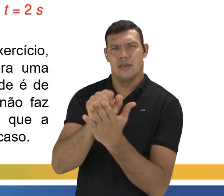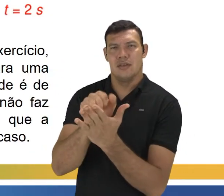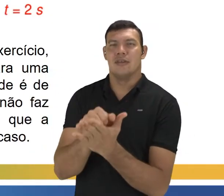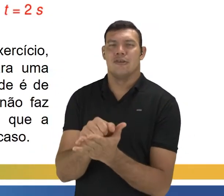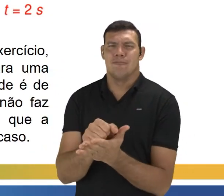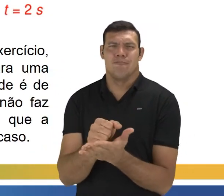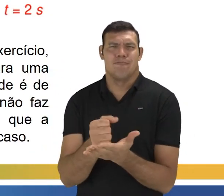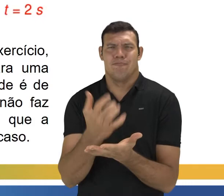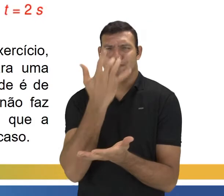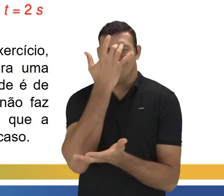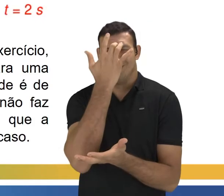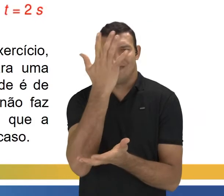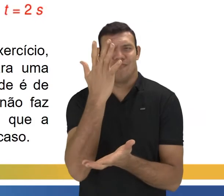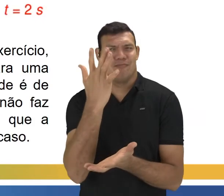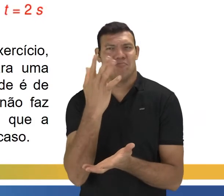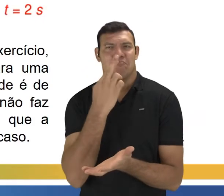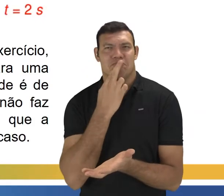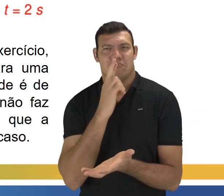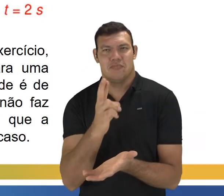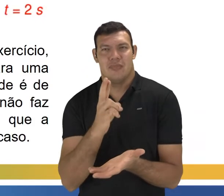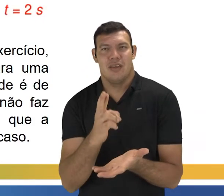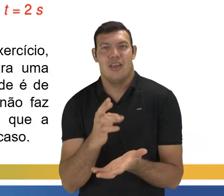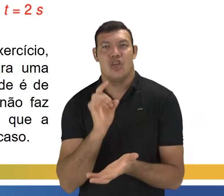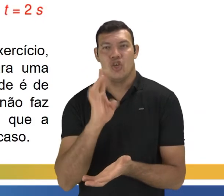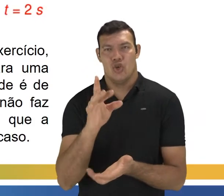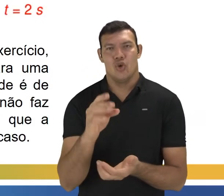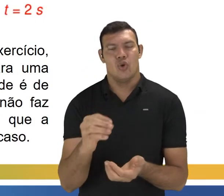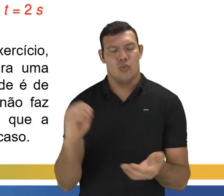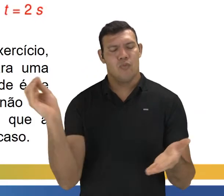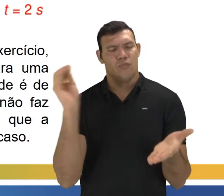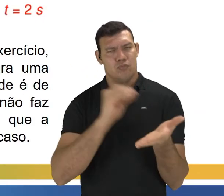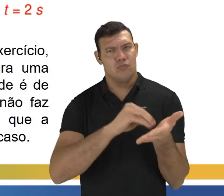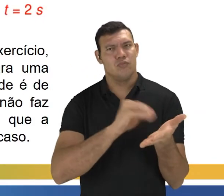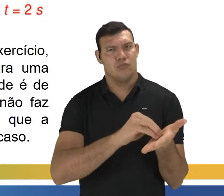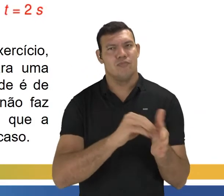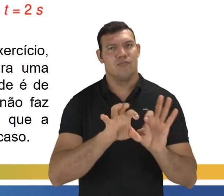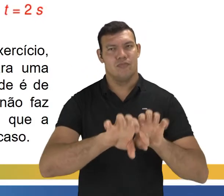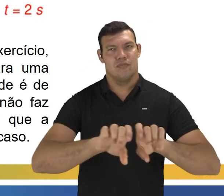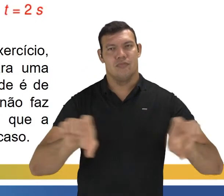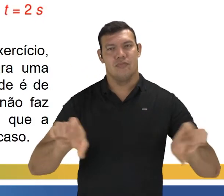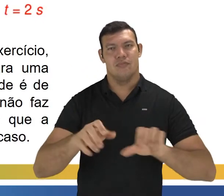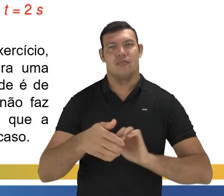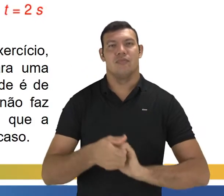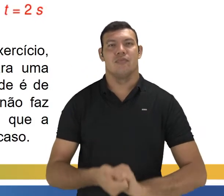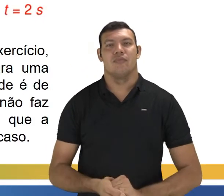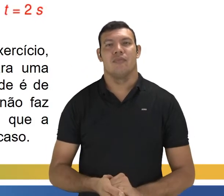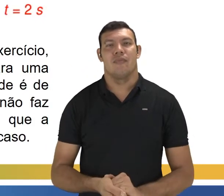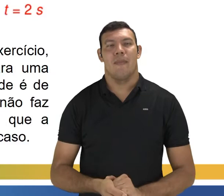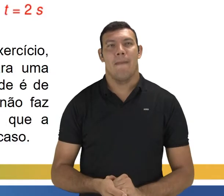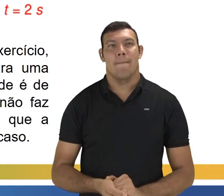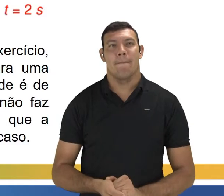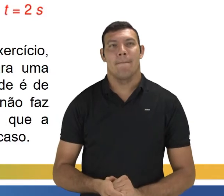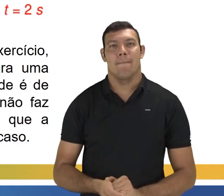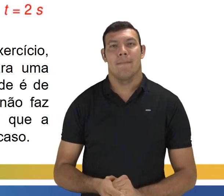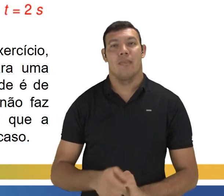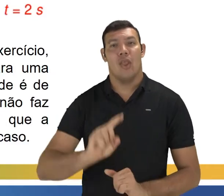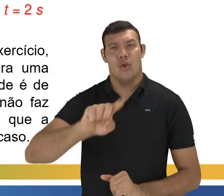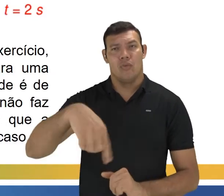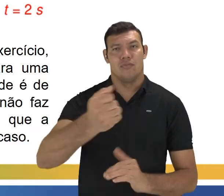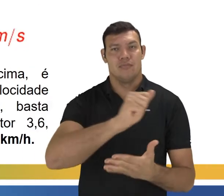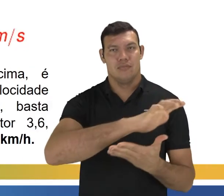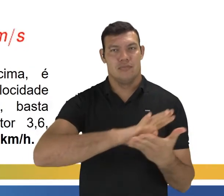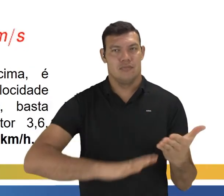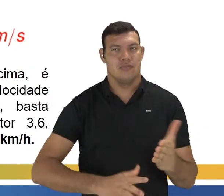certo então com os dados fornecidos é fácil a gente resolveu o problema é muito simples a sua aplicar né equação